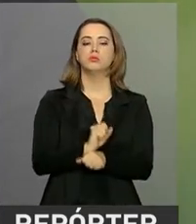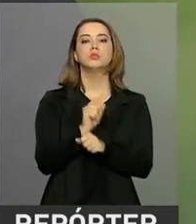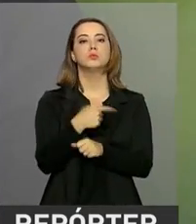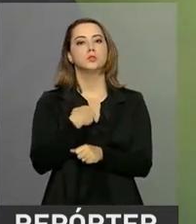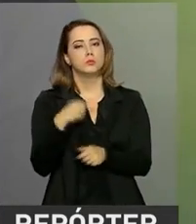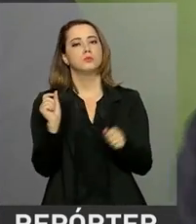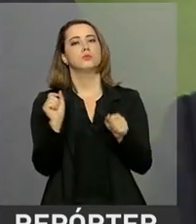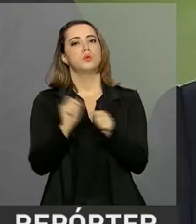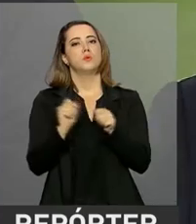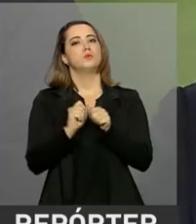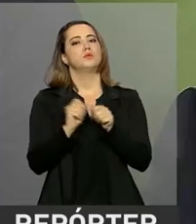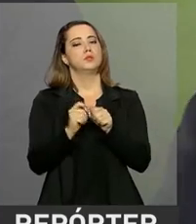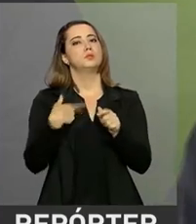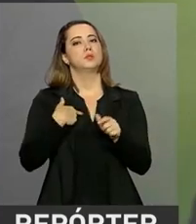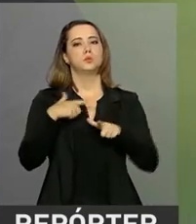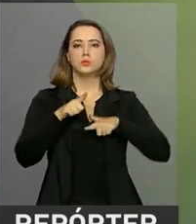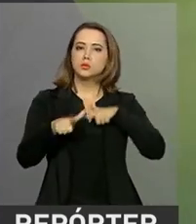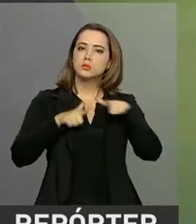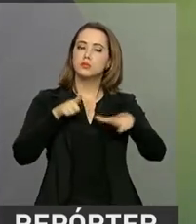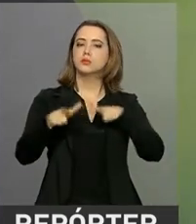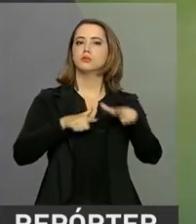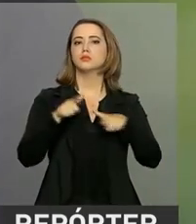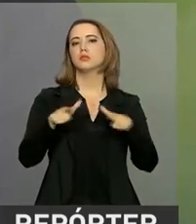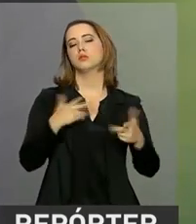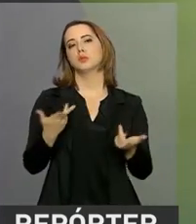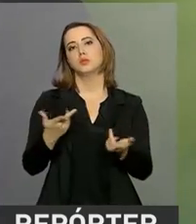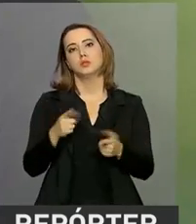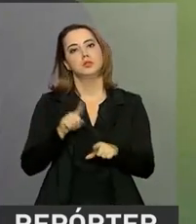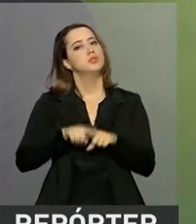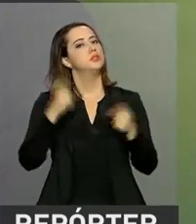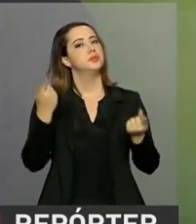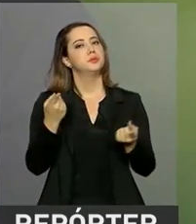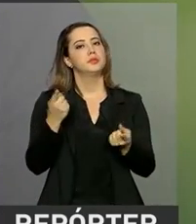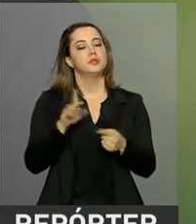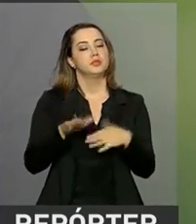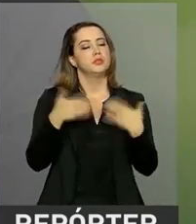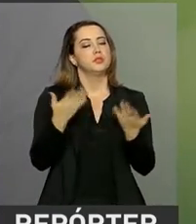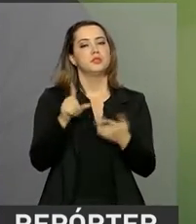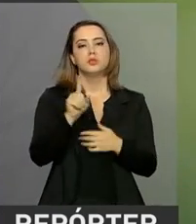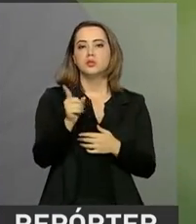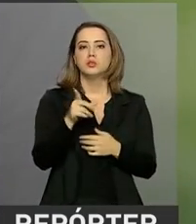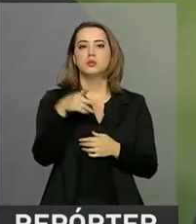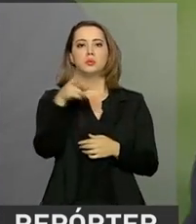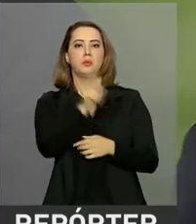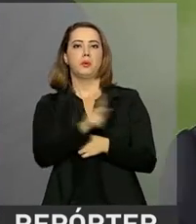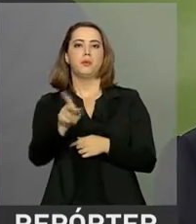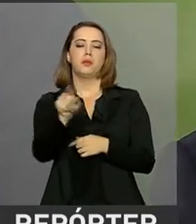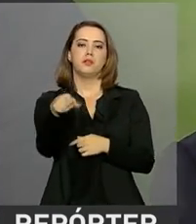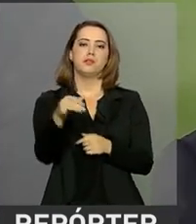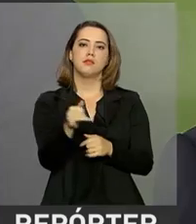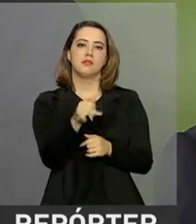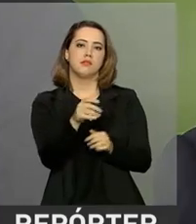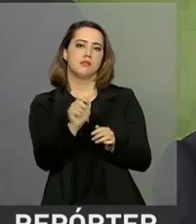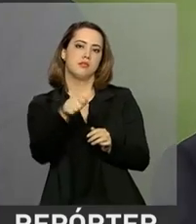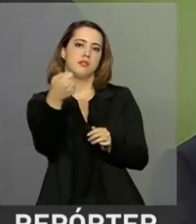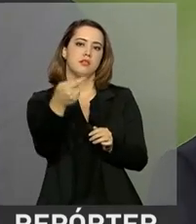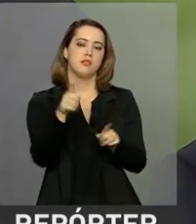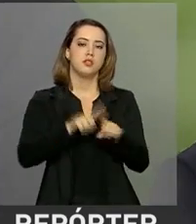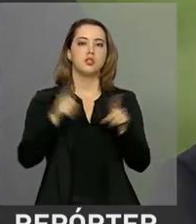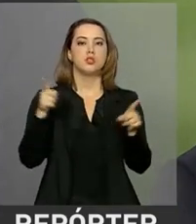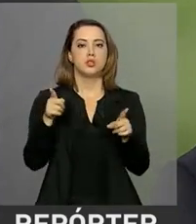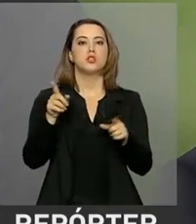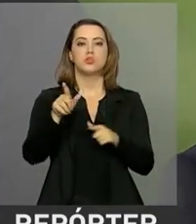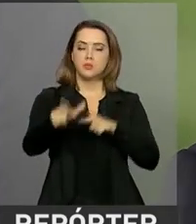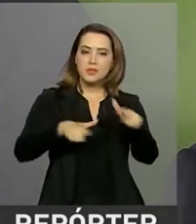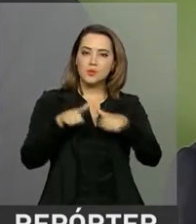eh estou exercendo a presidência da república Então não é a figura do presidente que vale mas sim a instituição presidência da